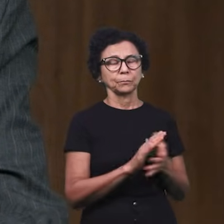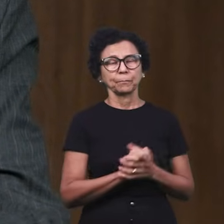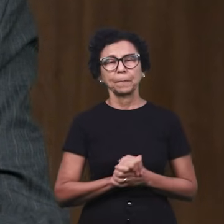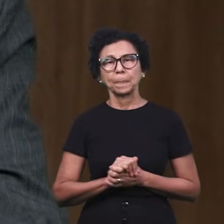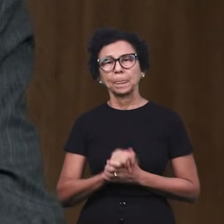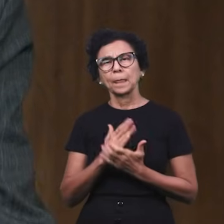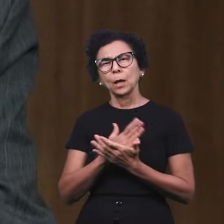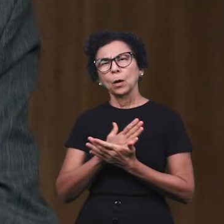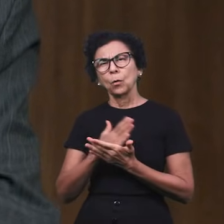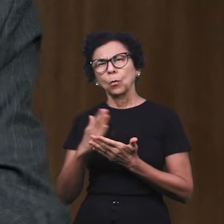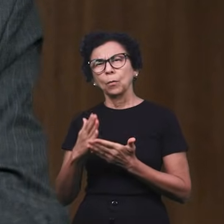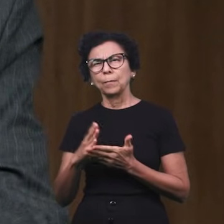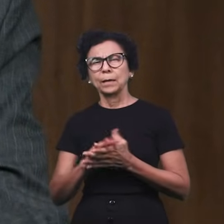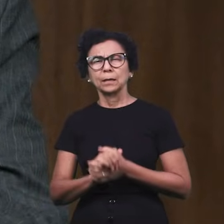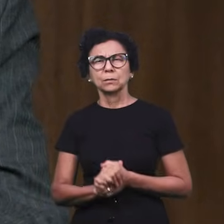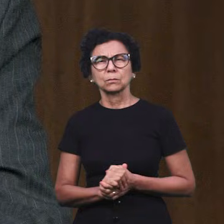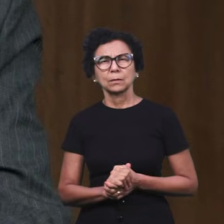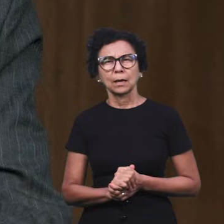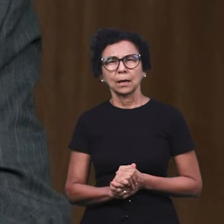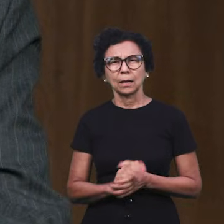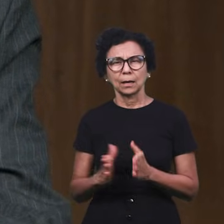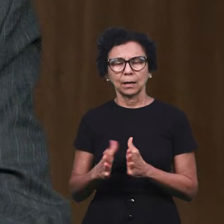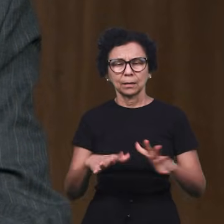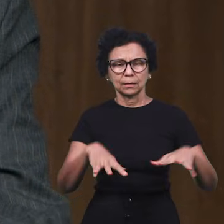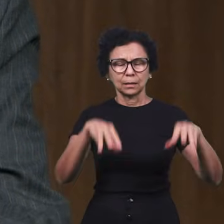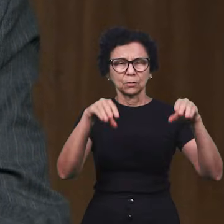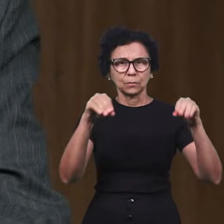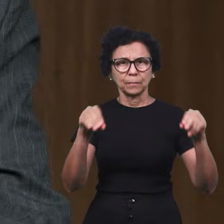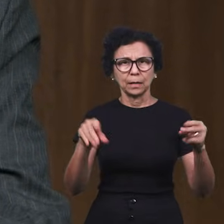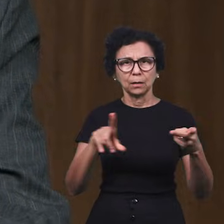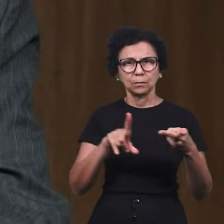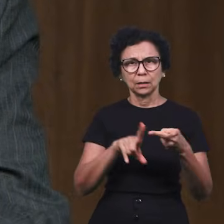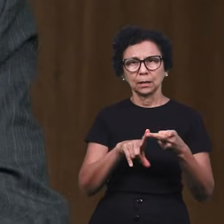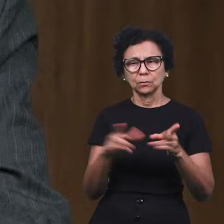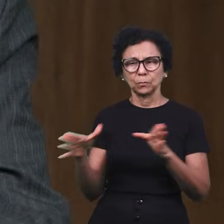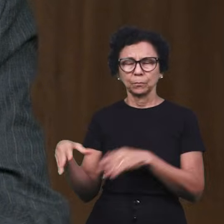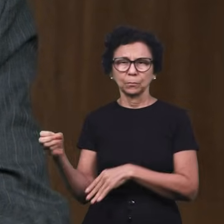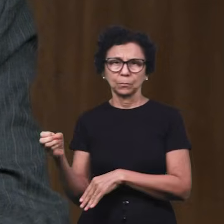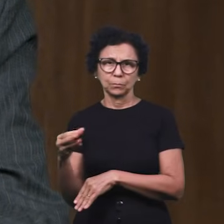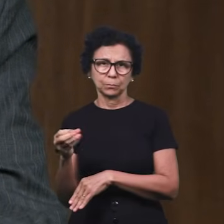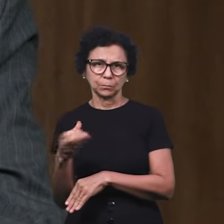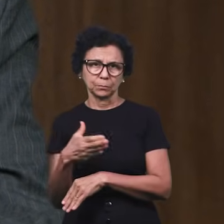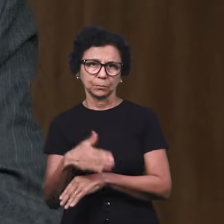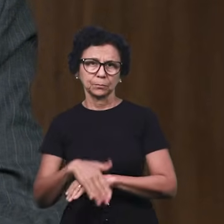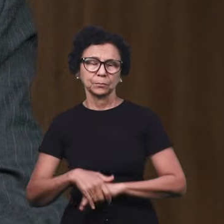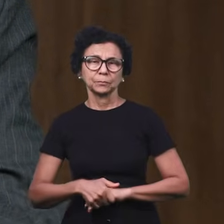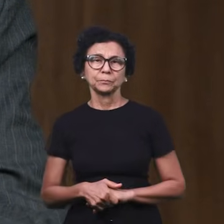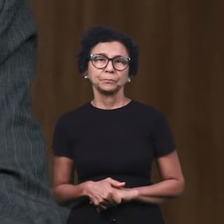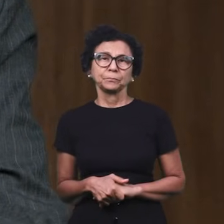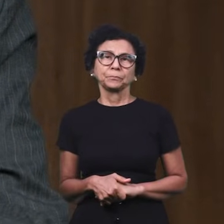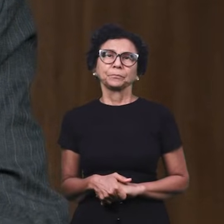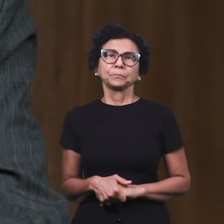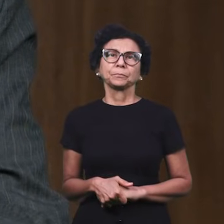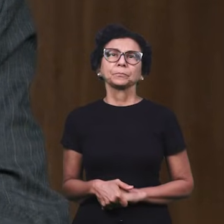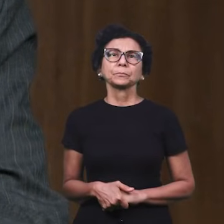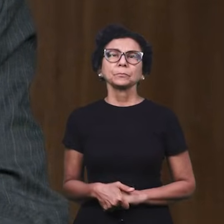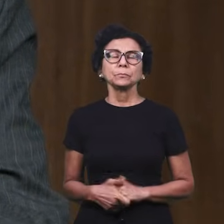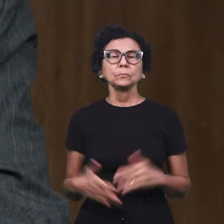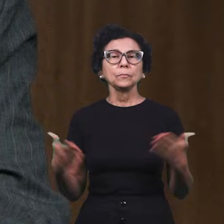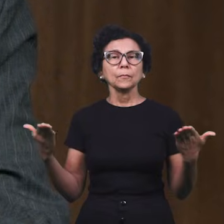Descobrimentos. A Era dos Descobrimentos foi marcada pelas